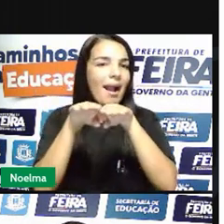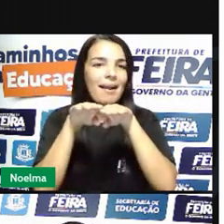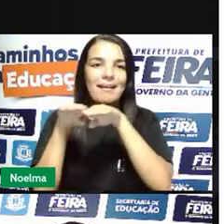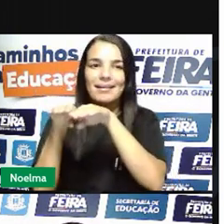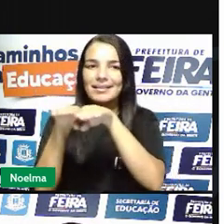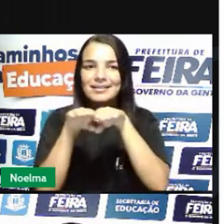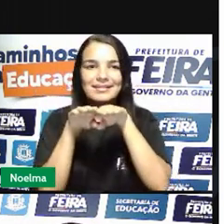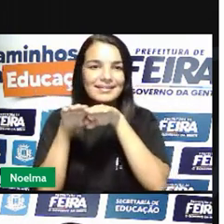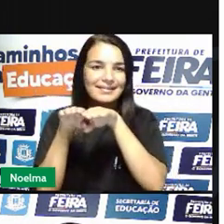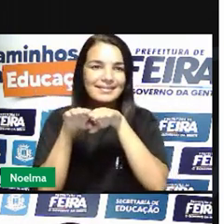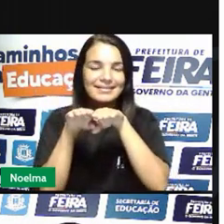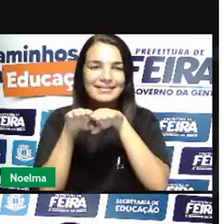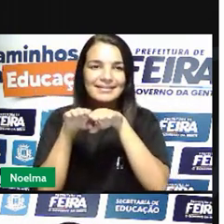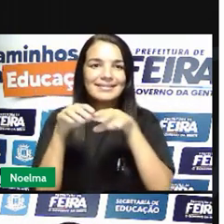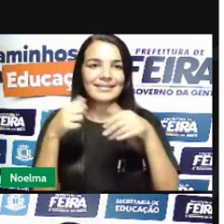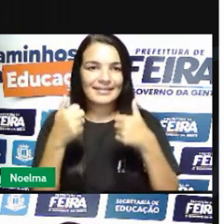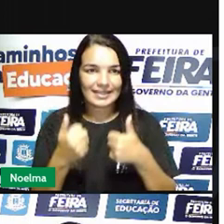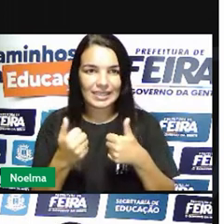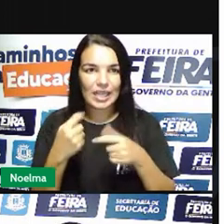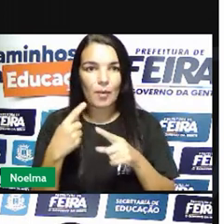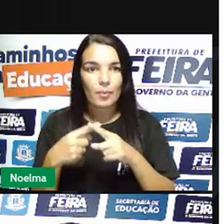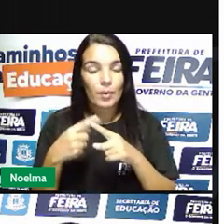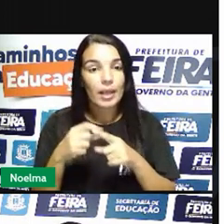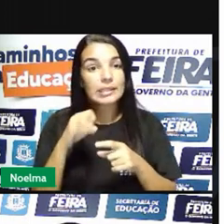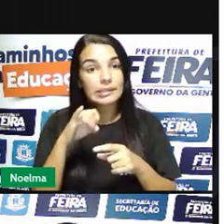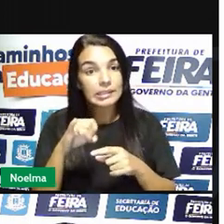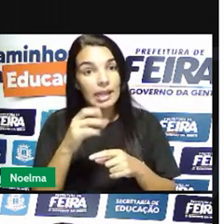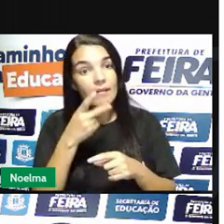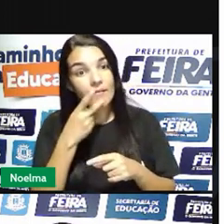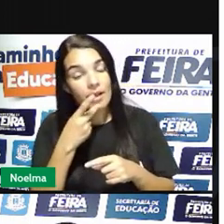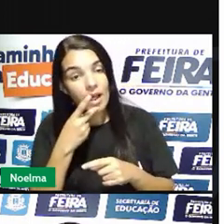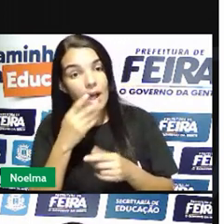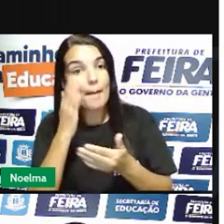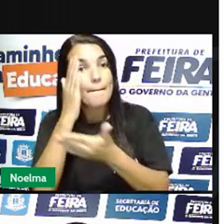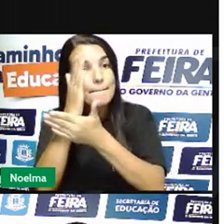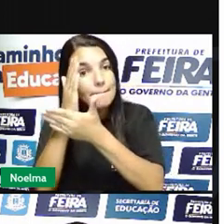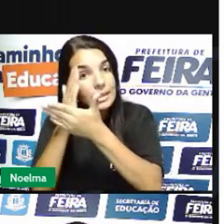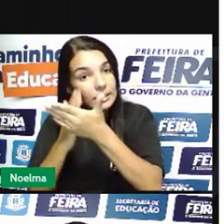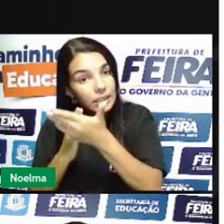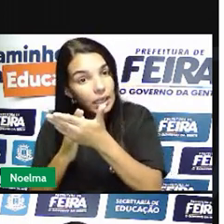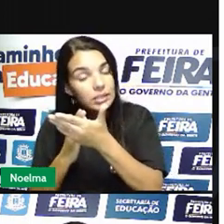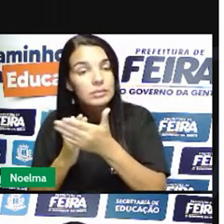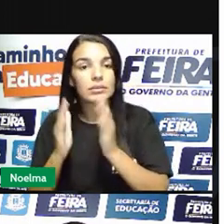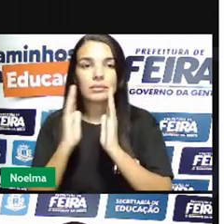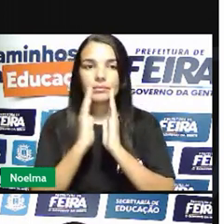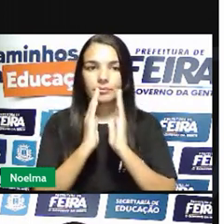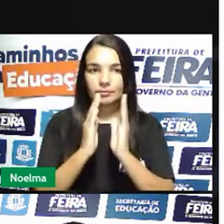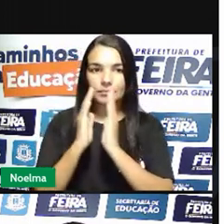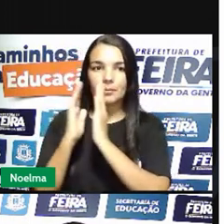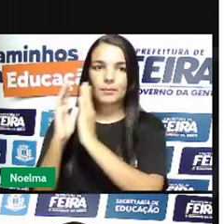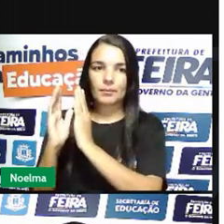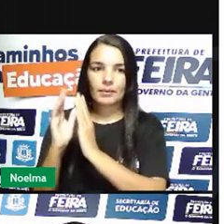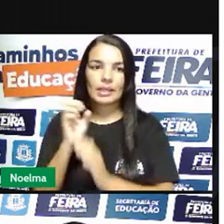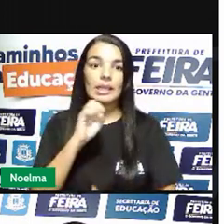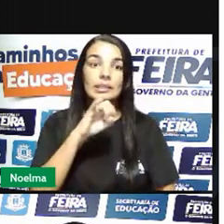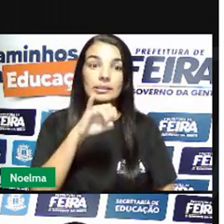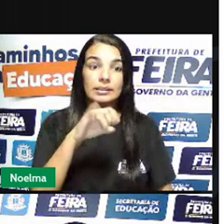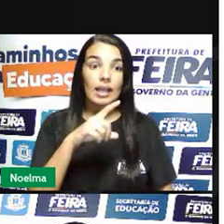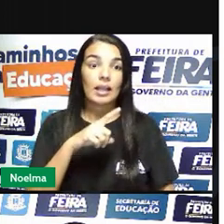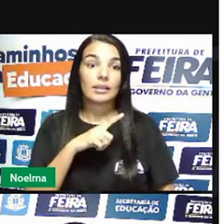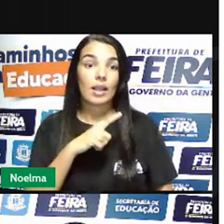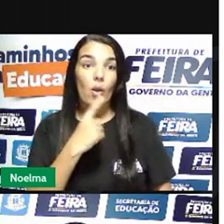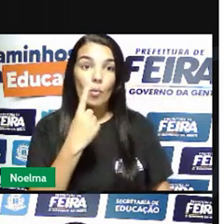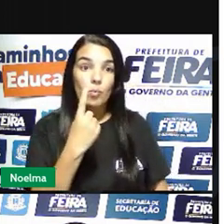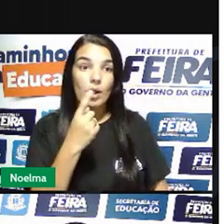do mesmo tamanho para gente dizer realizar uma fração né no caso se a pro tinha